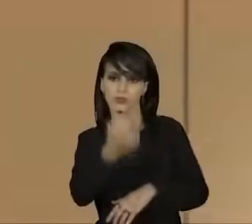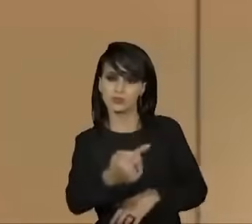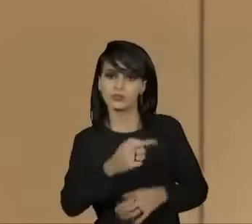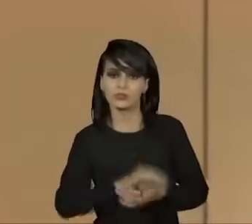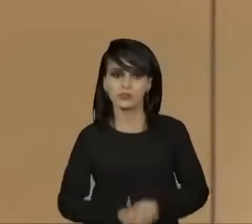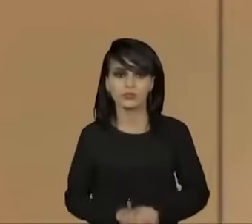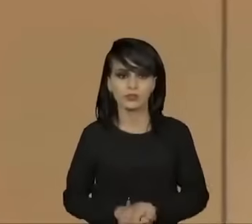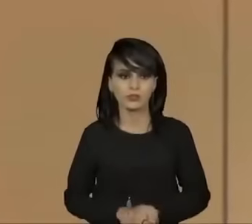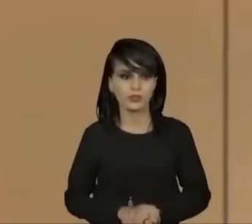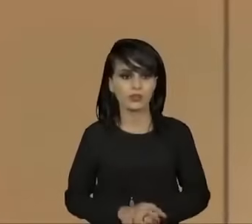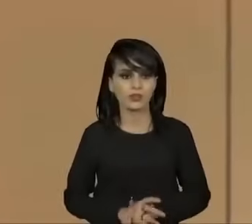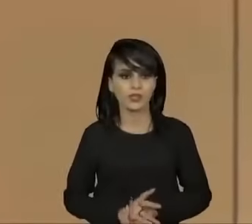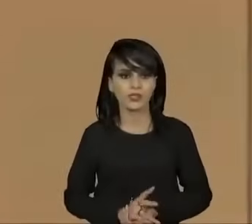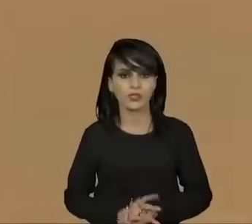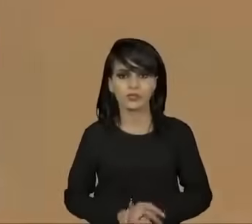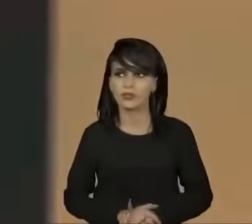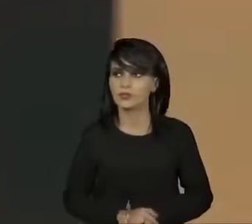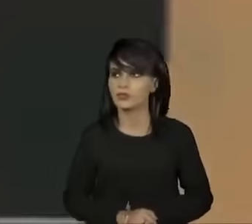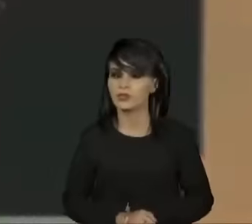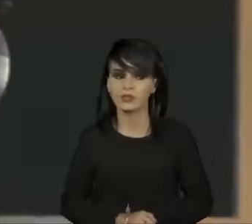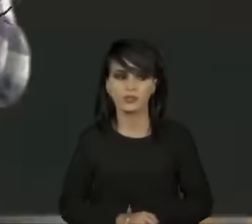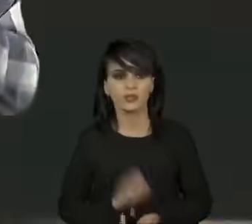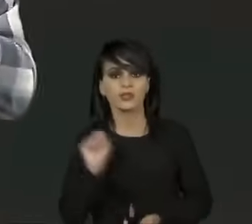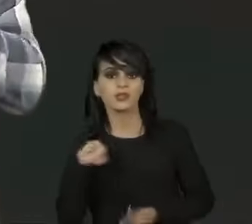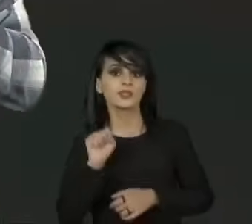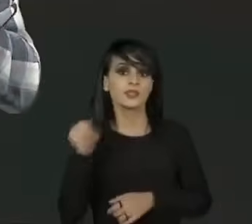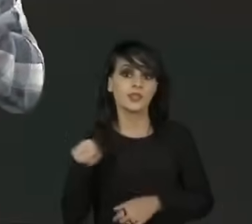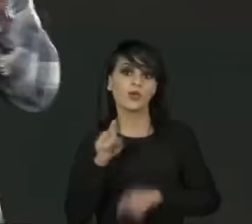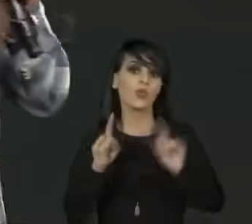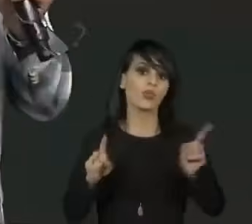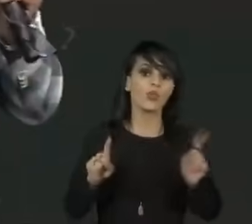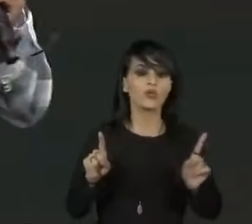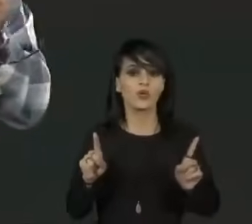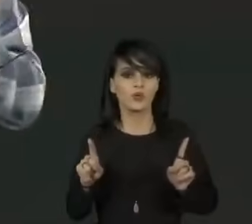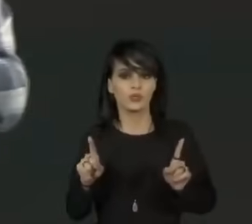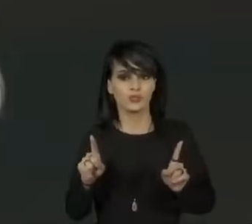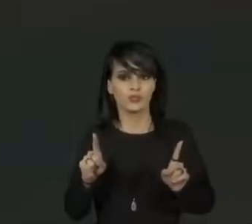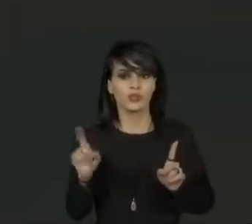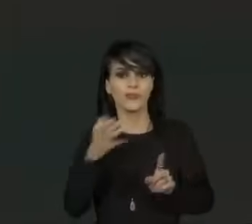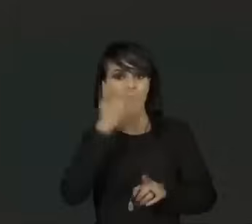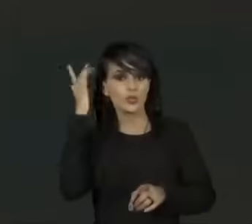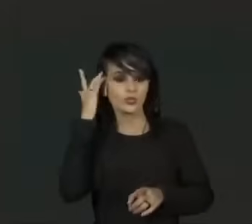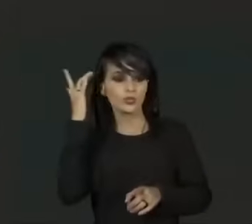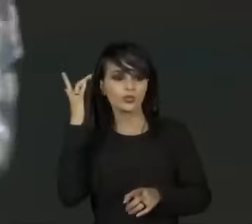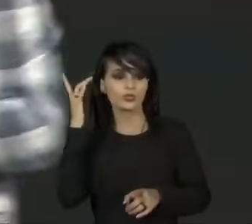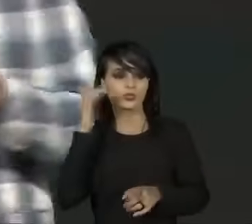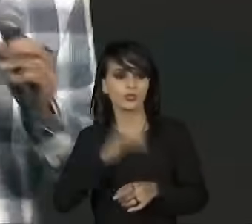não porque o que passa disso é de procedência maligna pessoas dbas não são